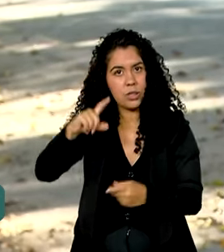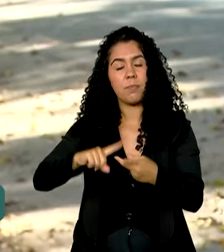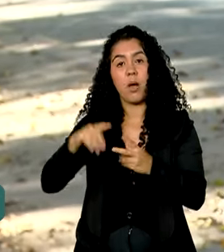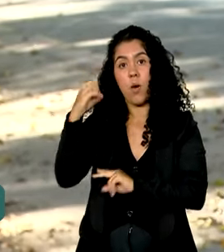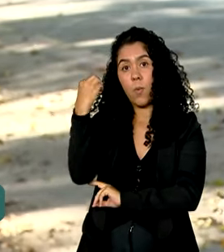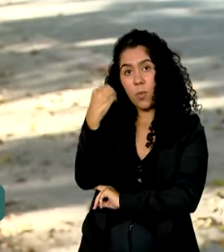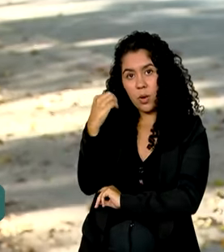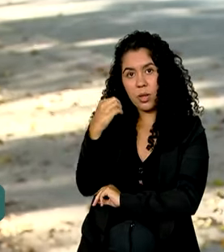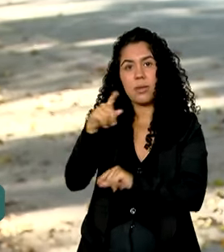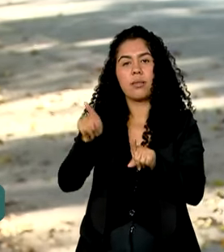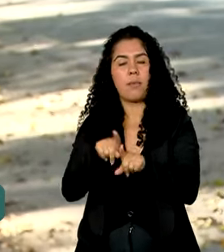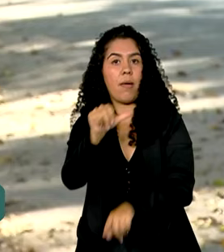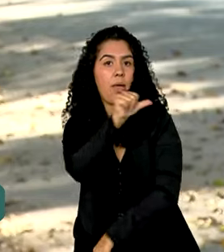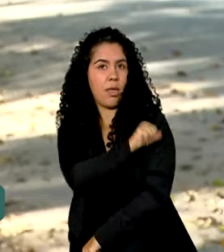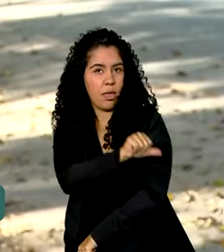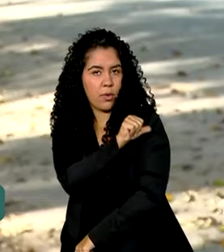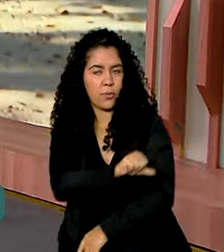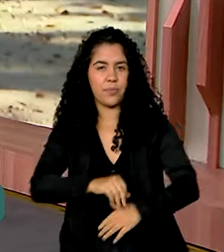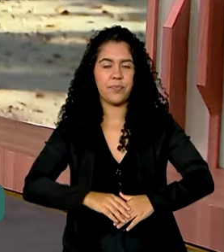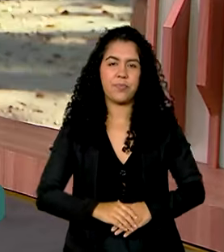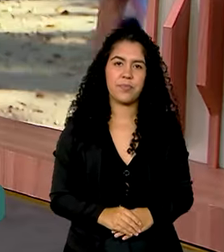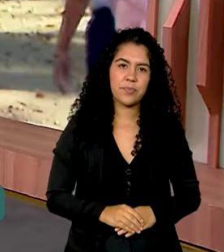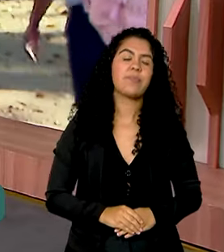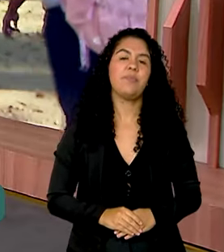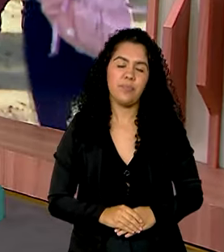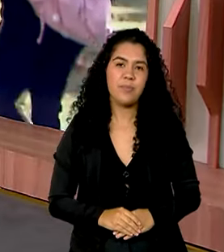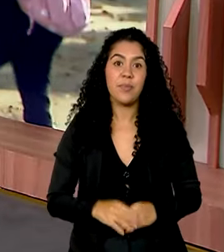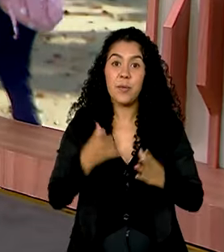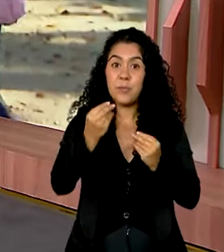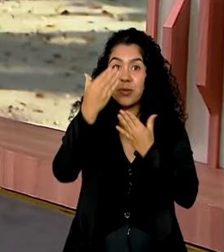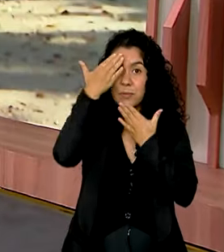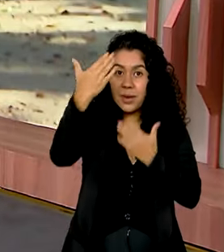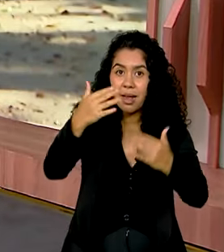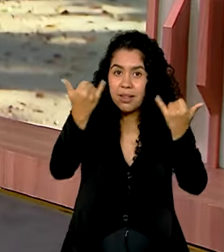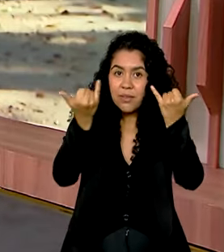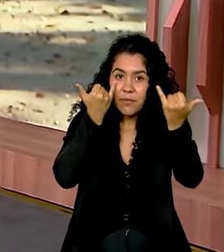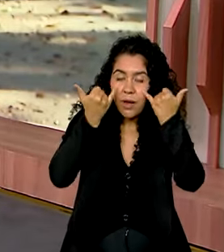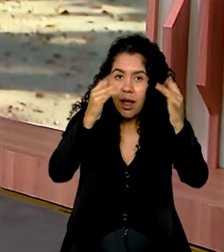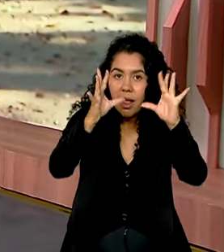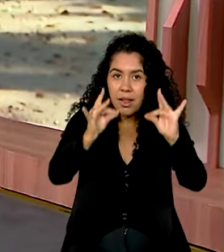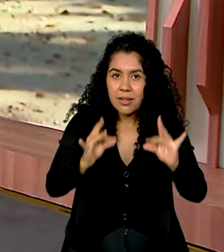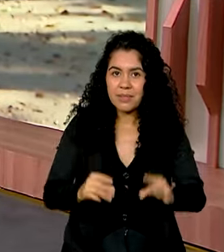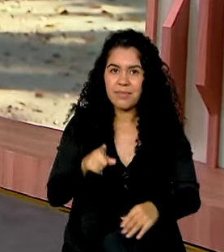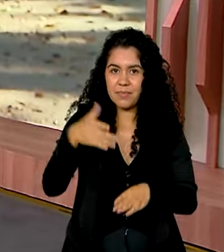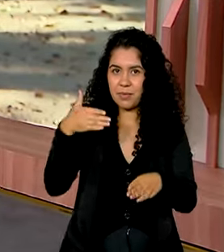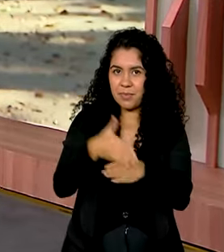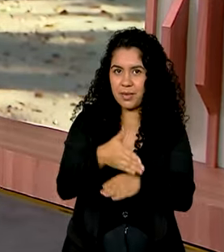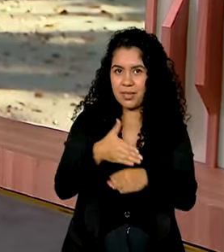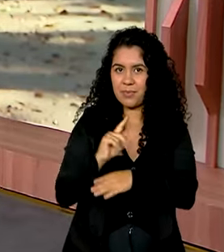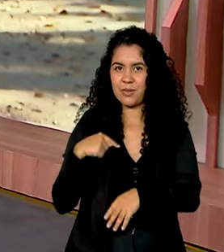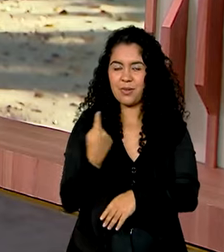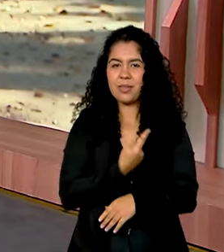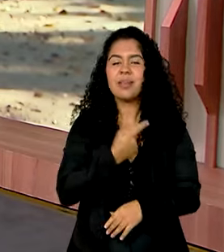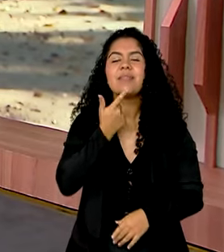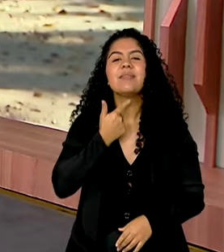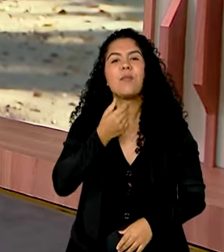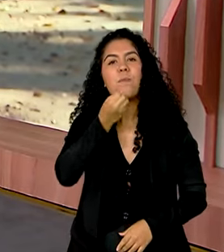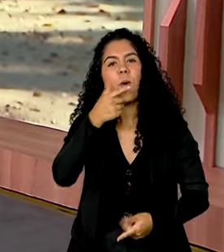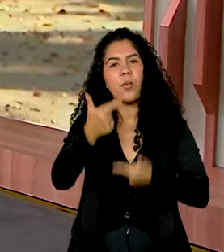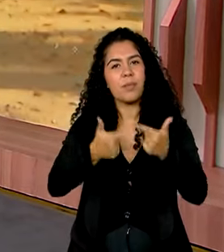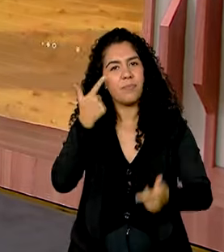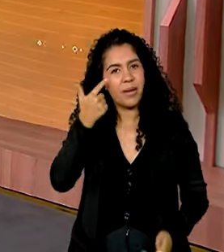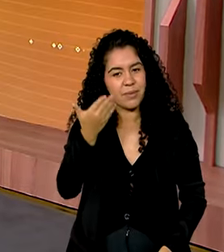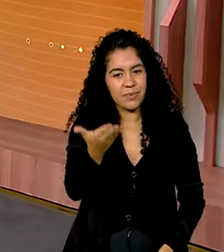e Rio de Janeiro. Renata. Tá certo, Dimas. Muito obrigada pela sua participação ao vivo com a gente. Bom trabalho para você aí em São